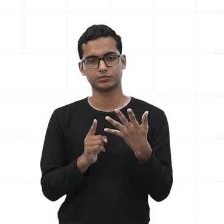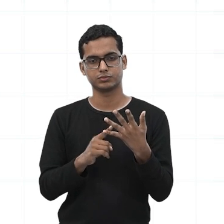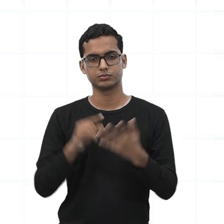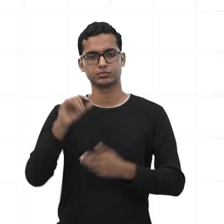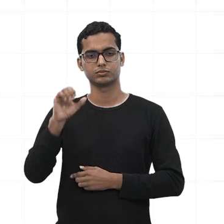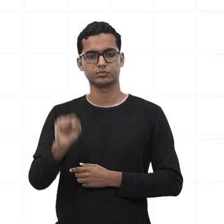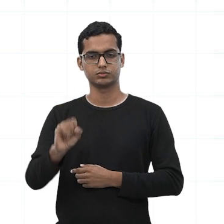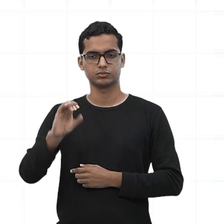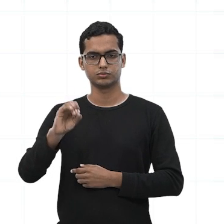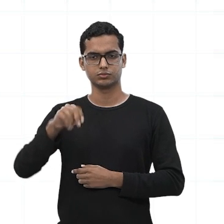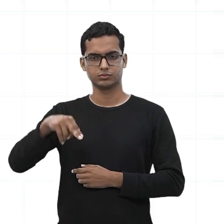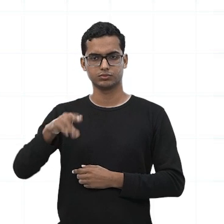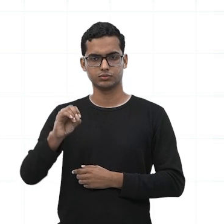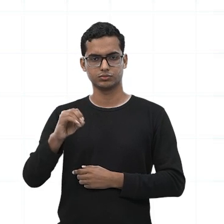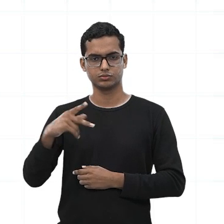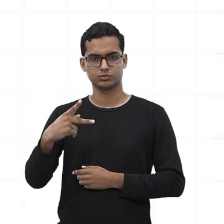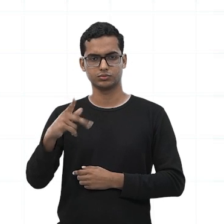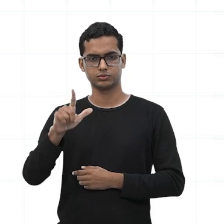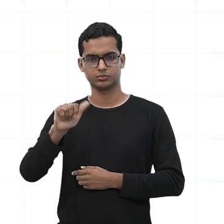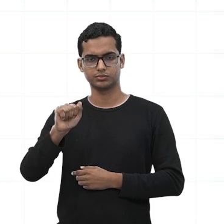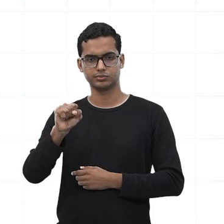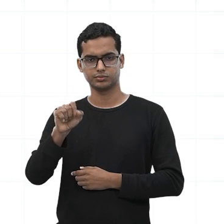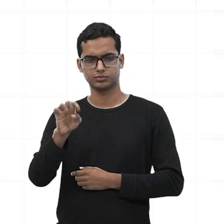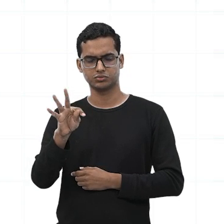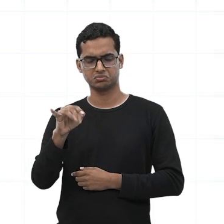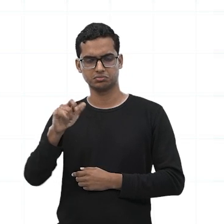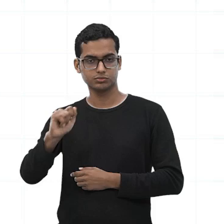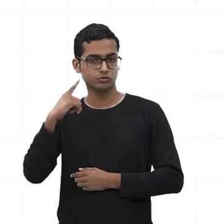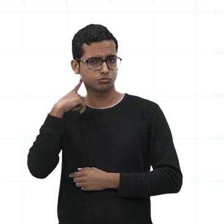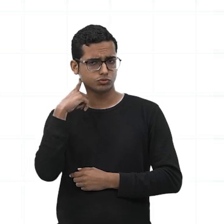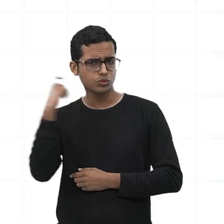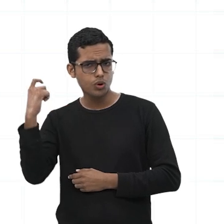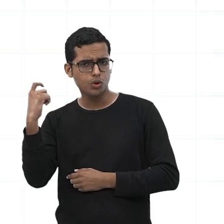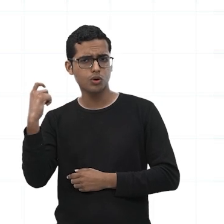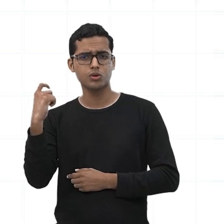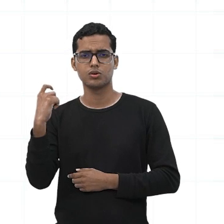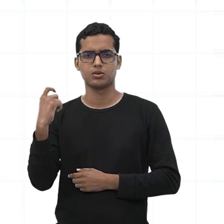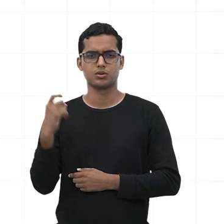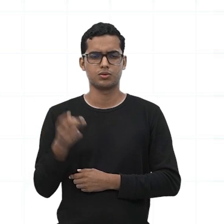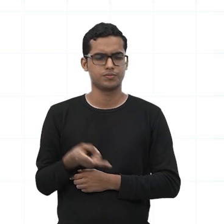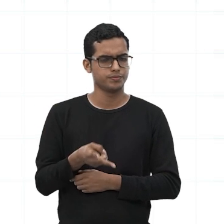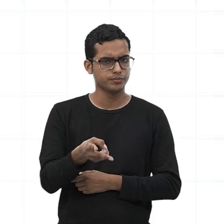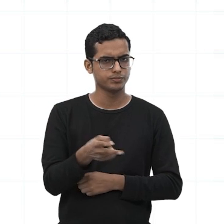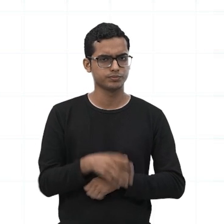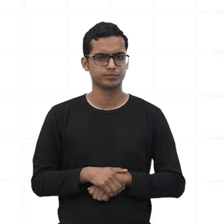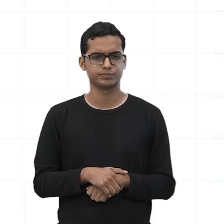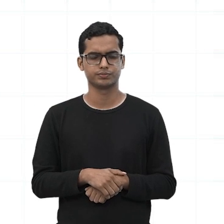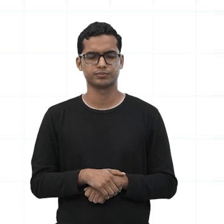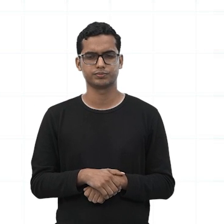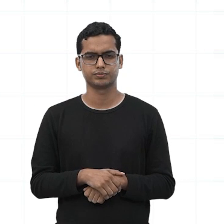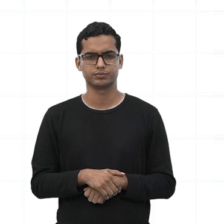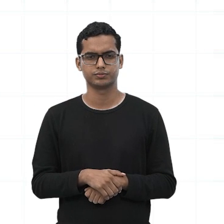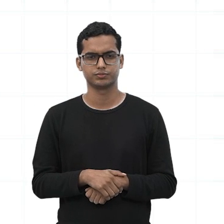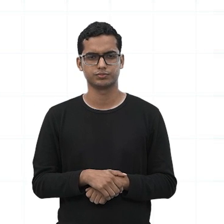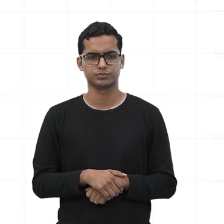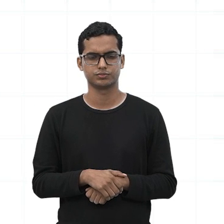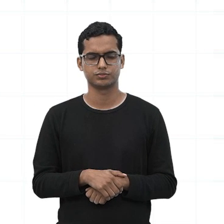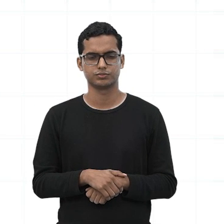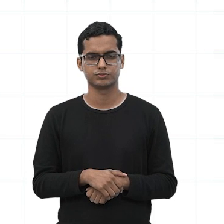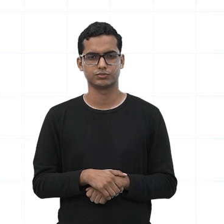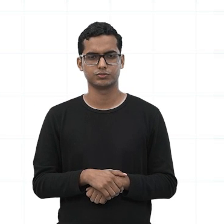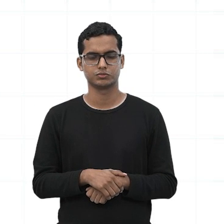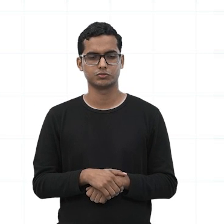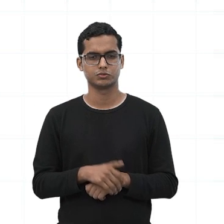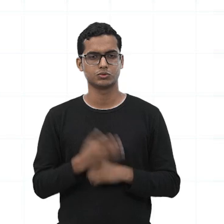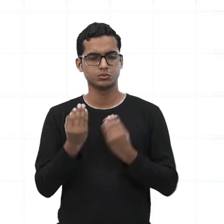Por exemplo, nem todo o som ele é colocado, por exemplo, no teatro.